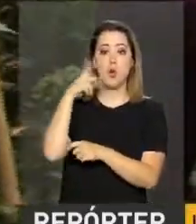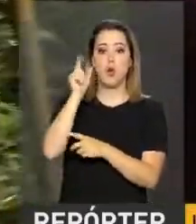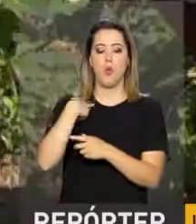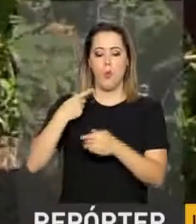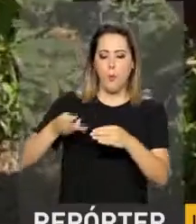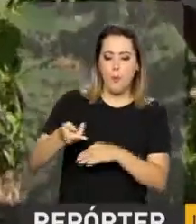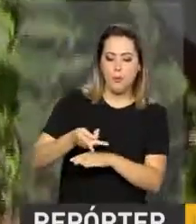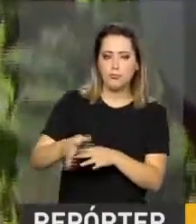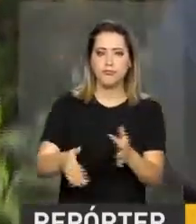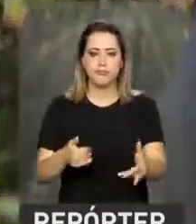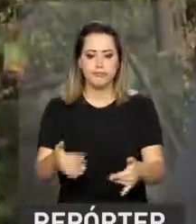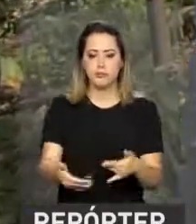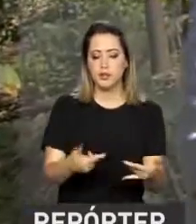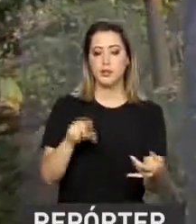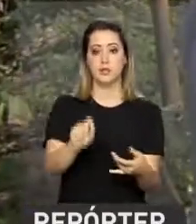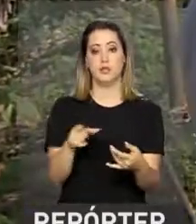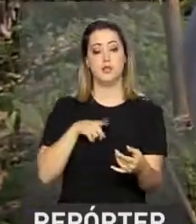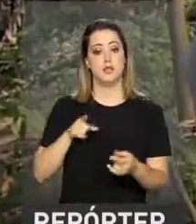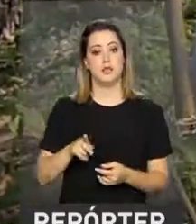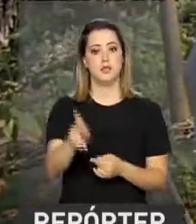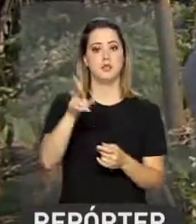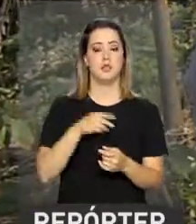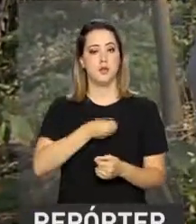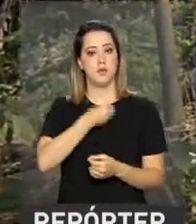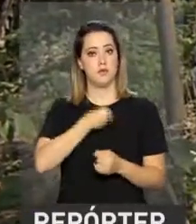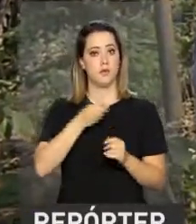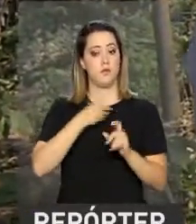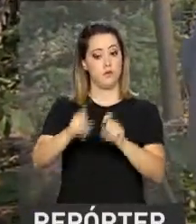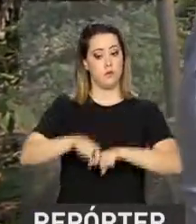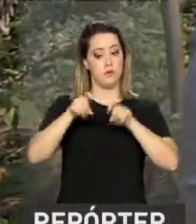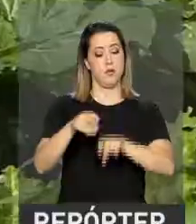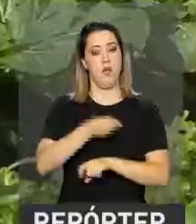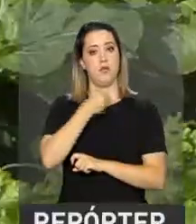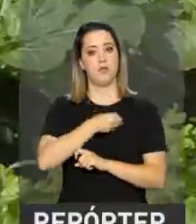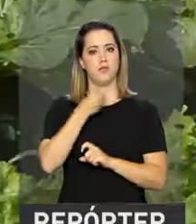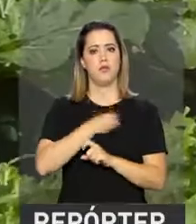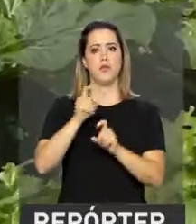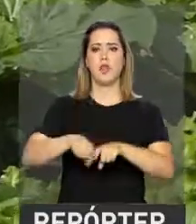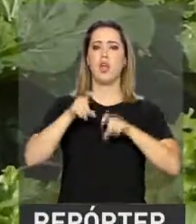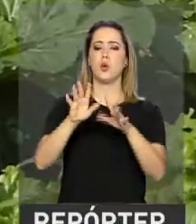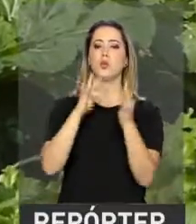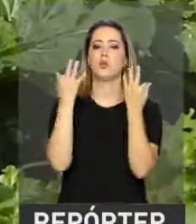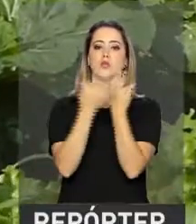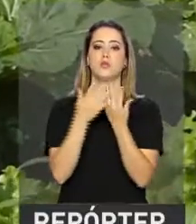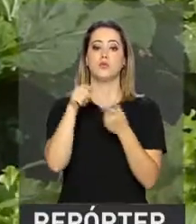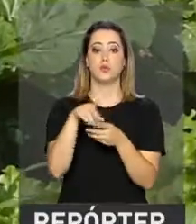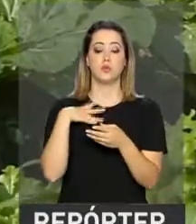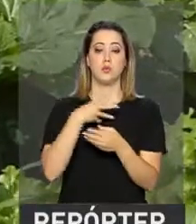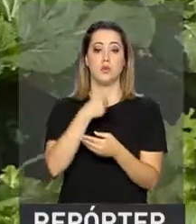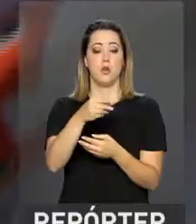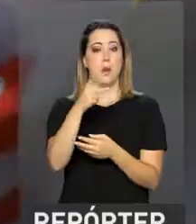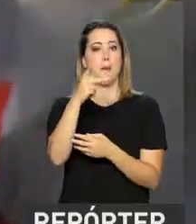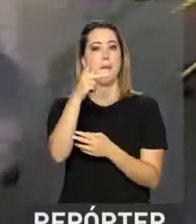mãos na terra a pequena produtora que sempre morou na roça vive da agricultura familiar o sítio herdado do pai em